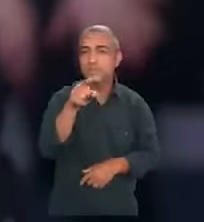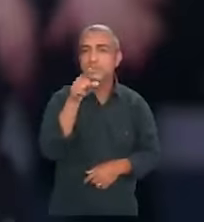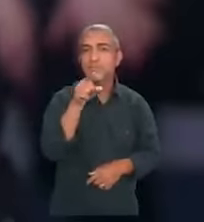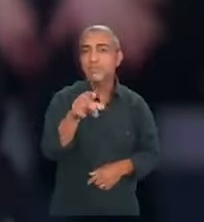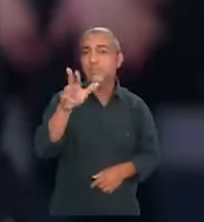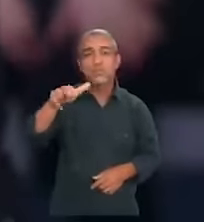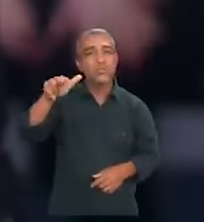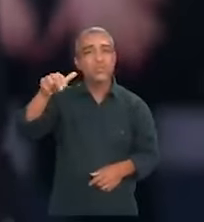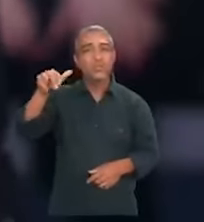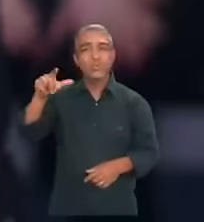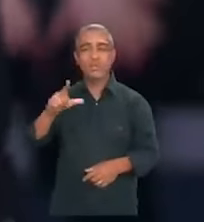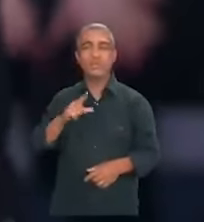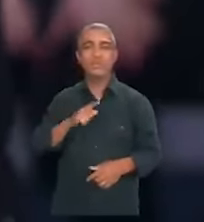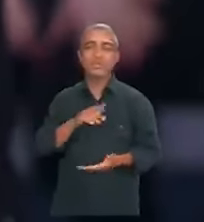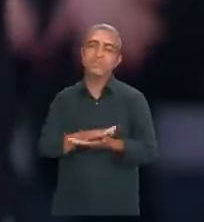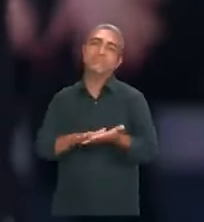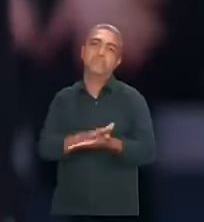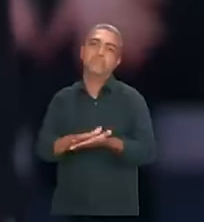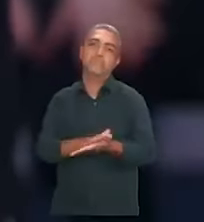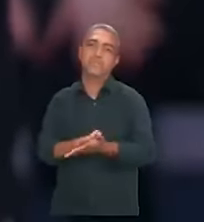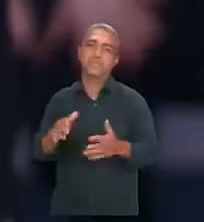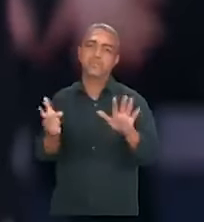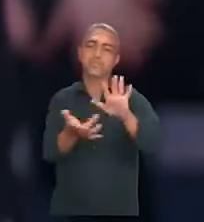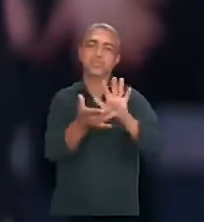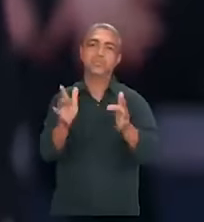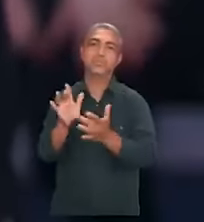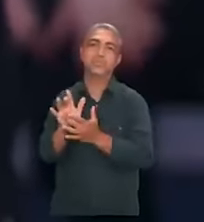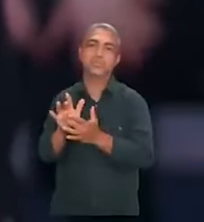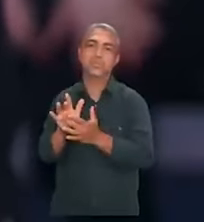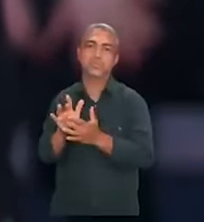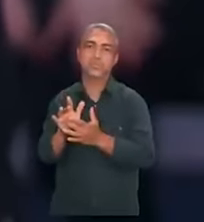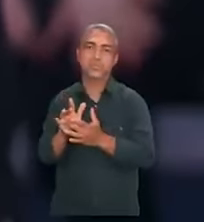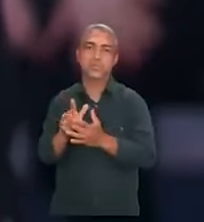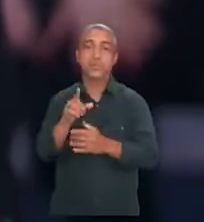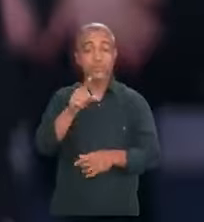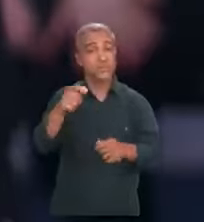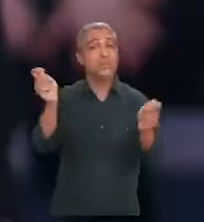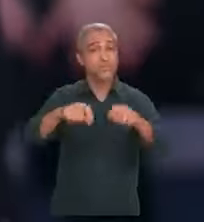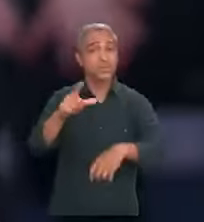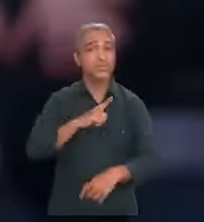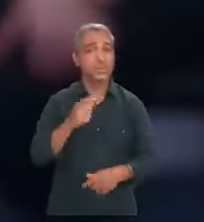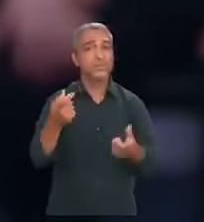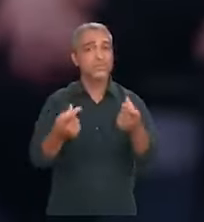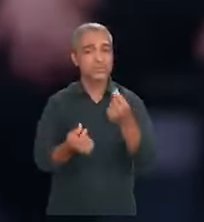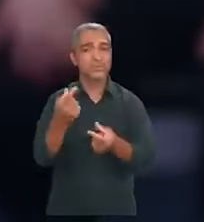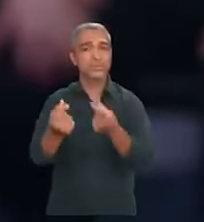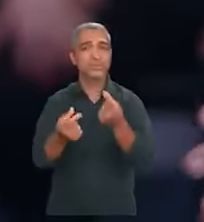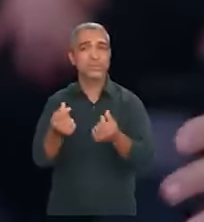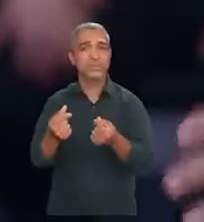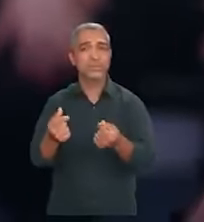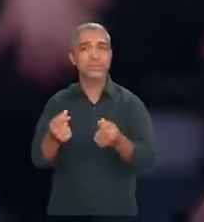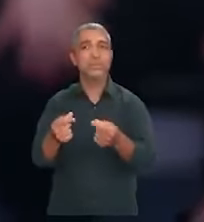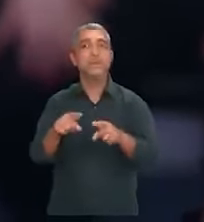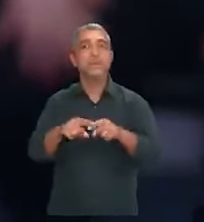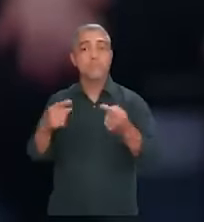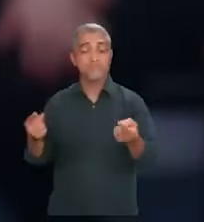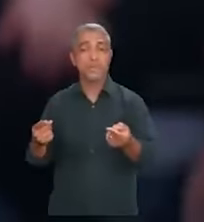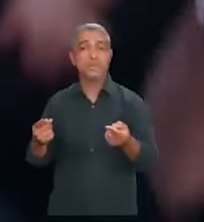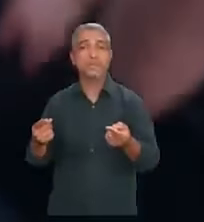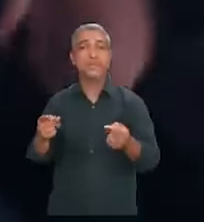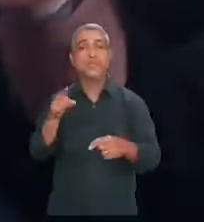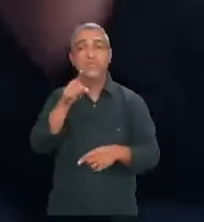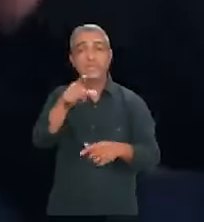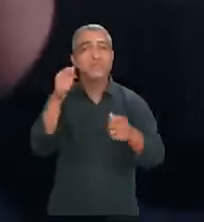poder ter Sem Jesus você tem muito dinheiro mas você não tem Jesus hoje esse camarada é além de ser um